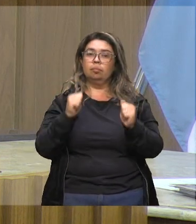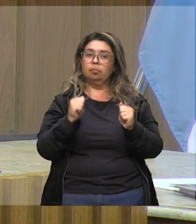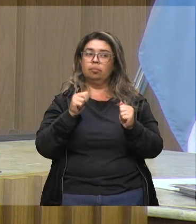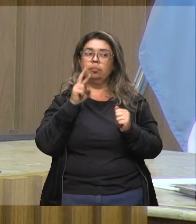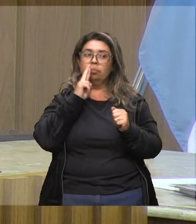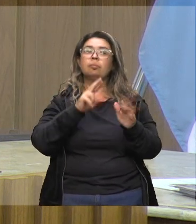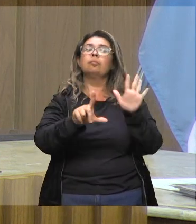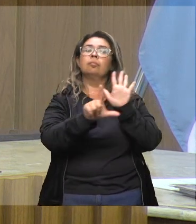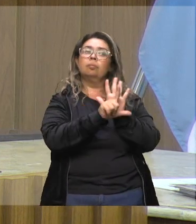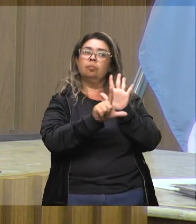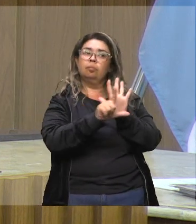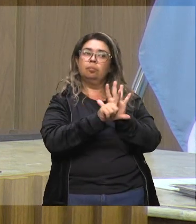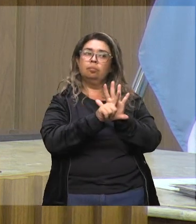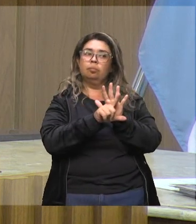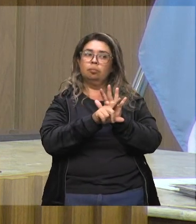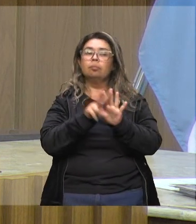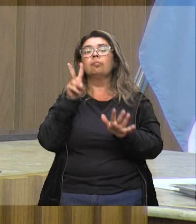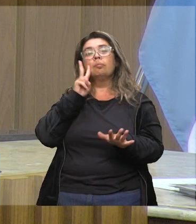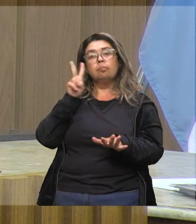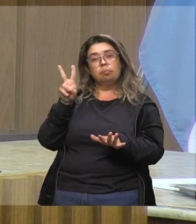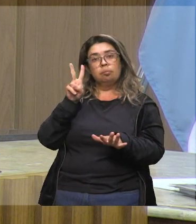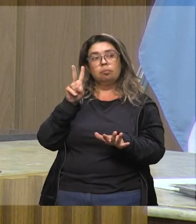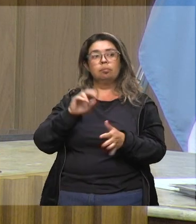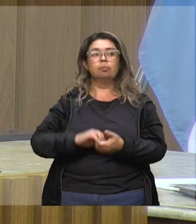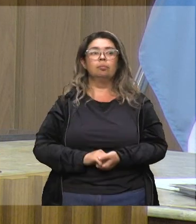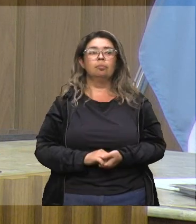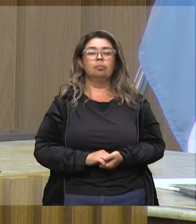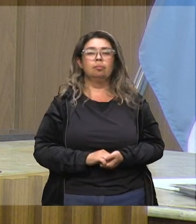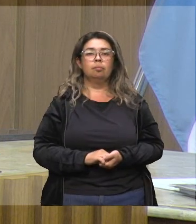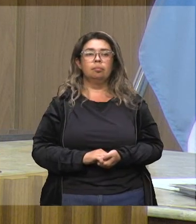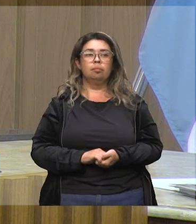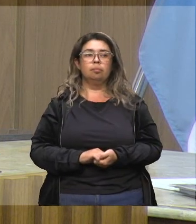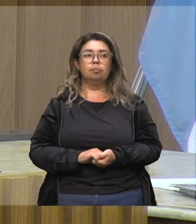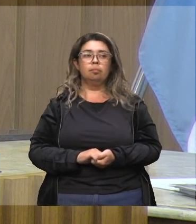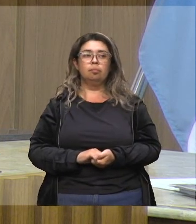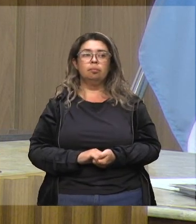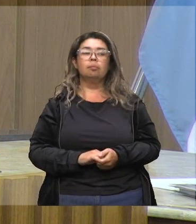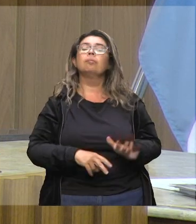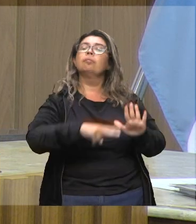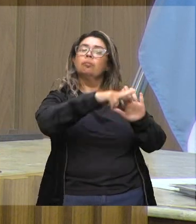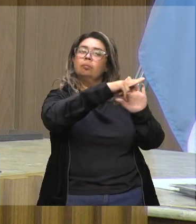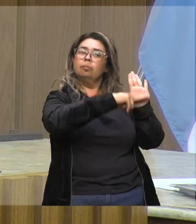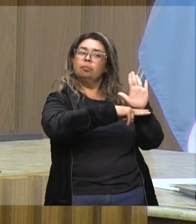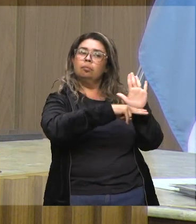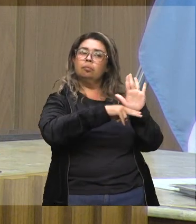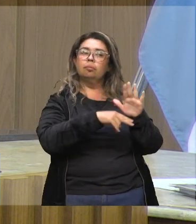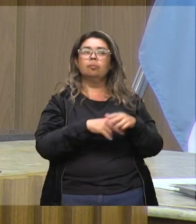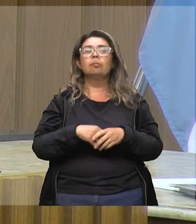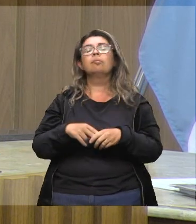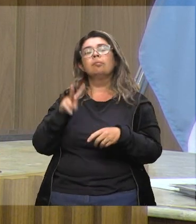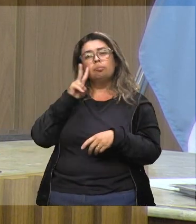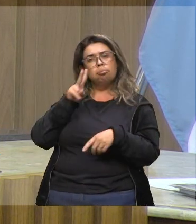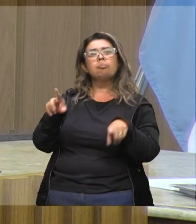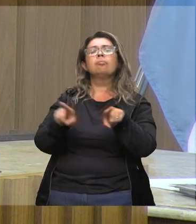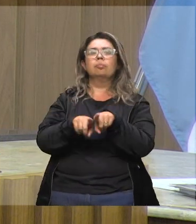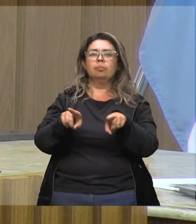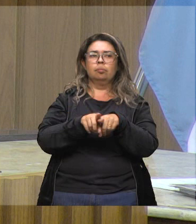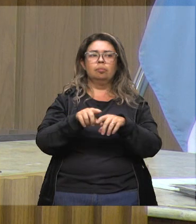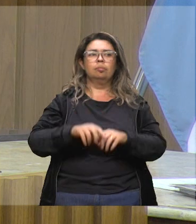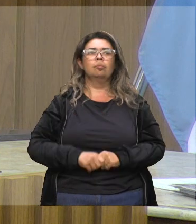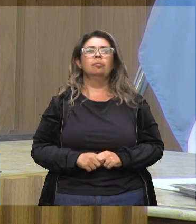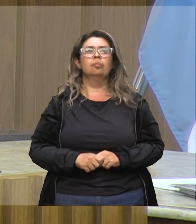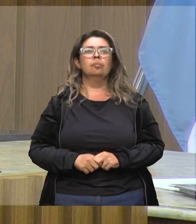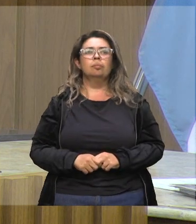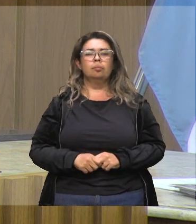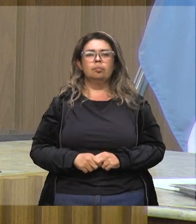lei, a gente vai ver, a gente vai revisar isso aí. E se for alguma norma, a gente vai brigar com essa norma, porque é